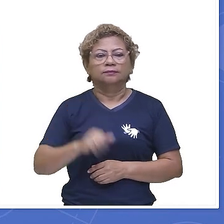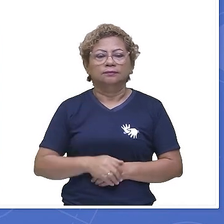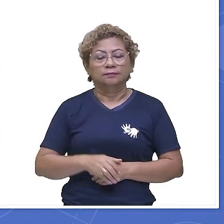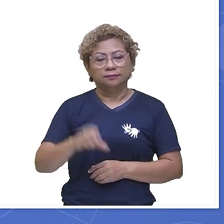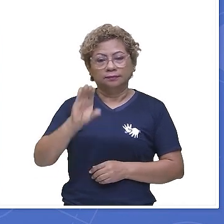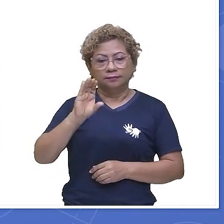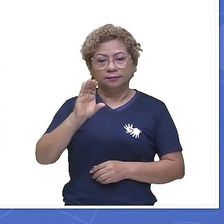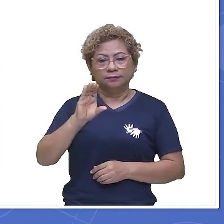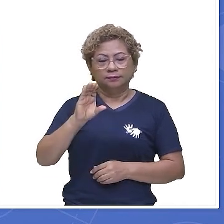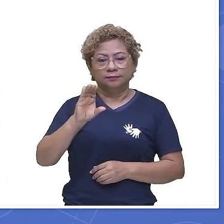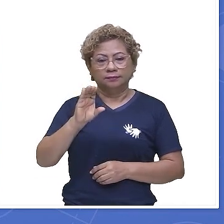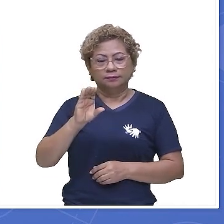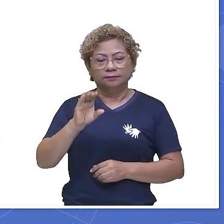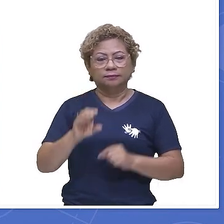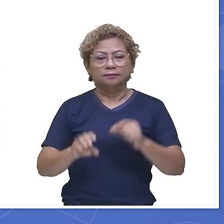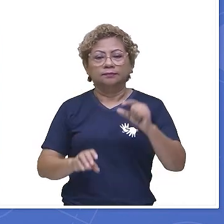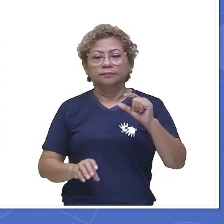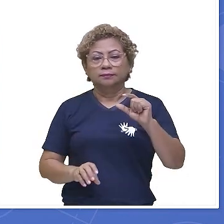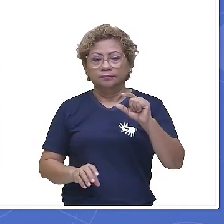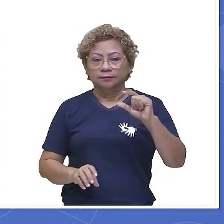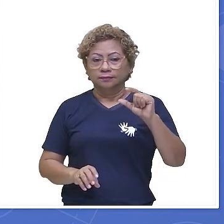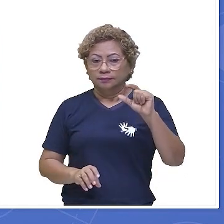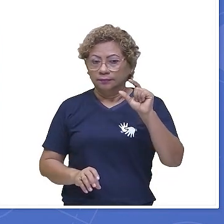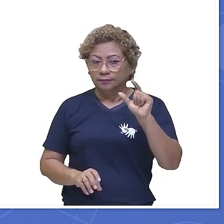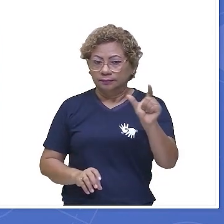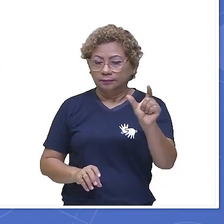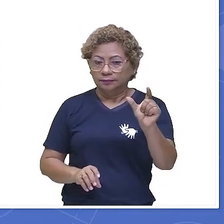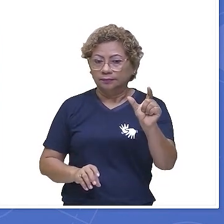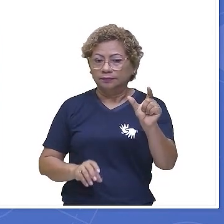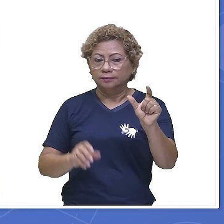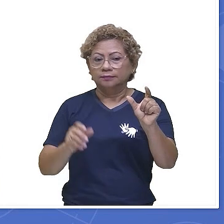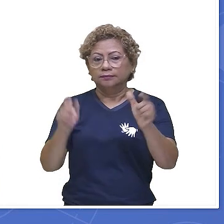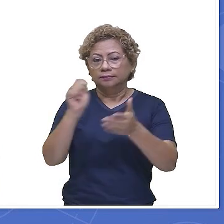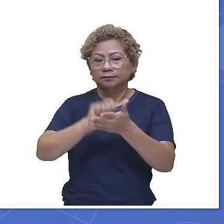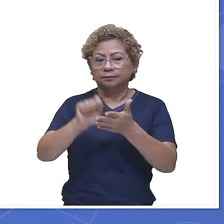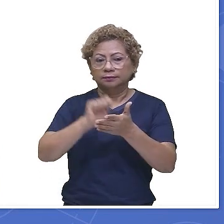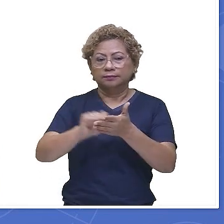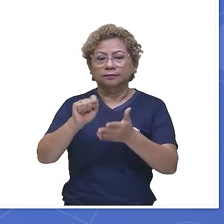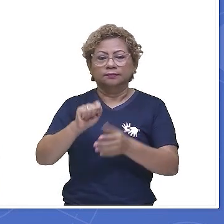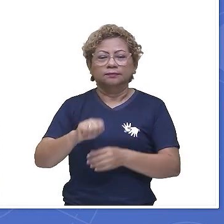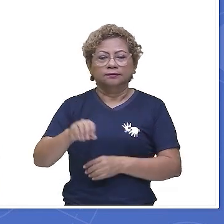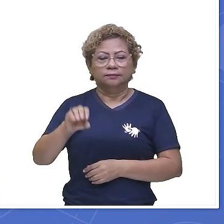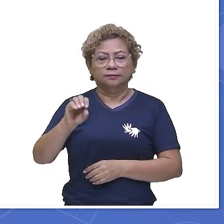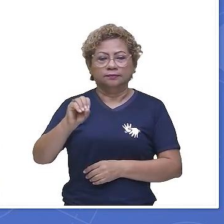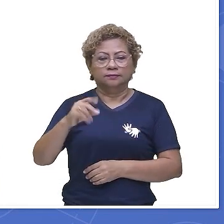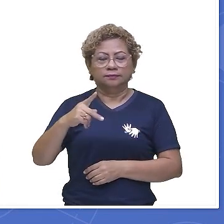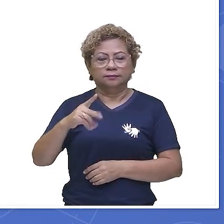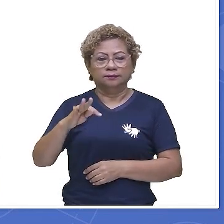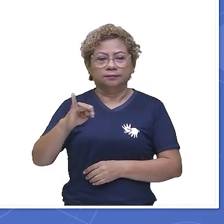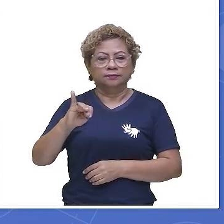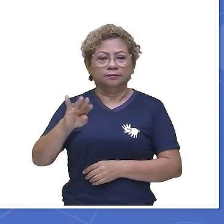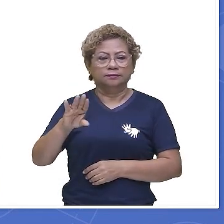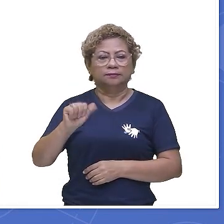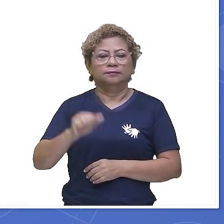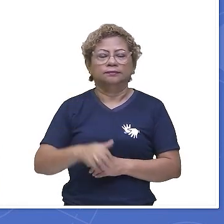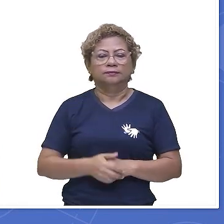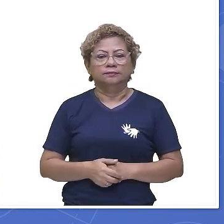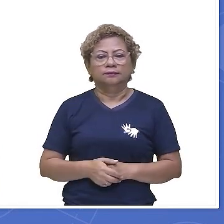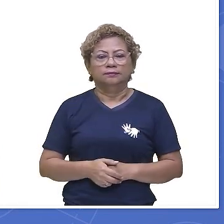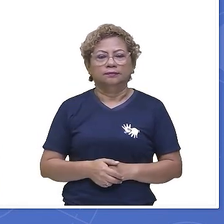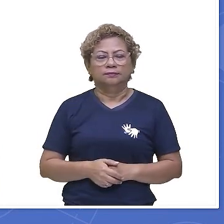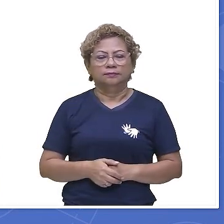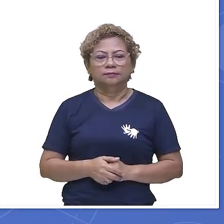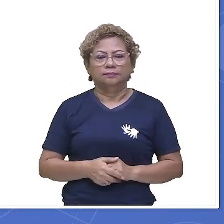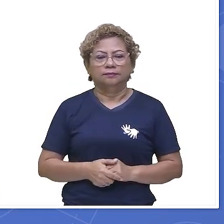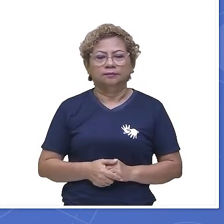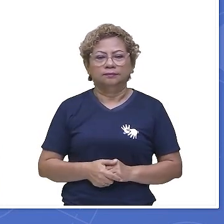estuda os fenômenos relacionados com a formação da imagem, é a ótica, tá? Muito bem. Agora vamos conhecer a resposta para a